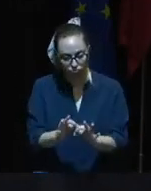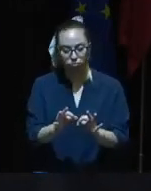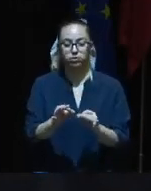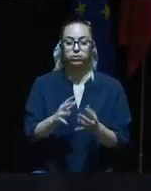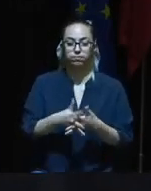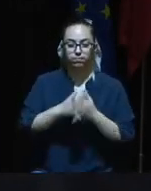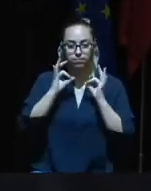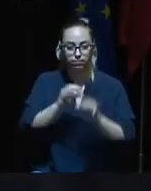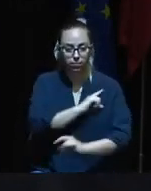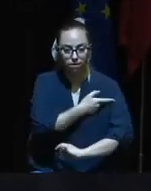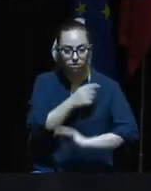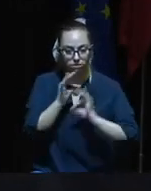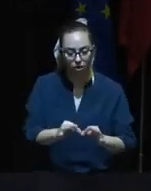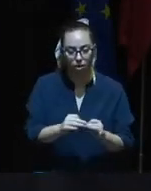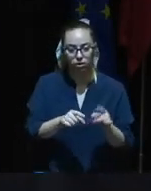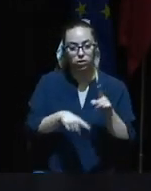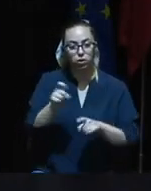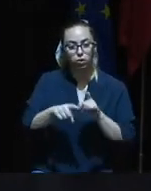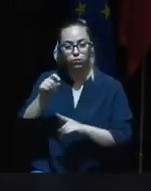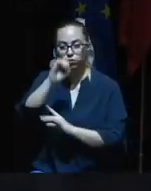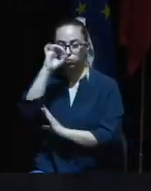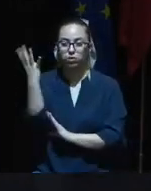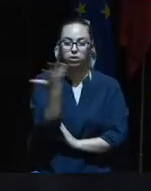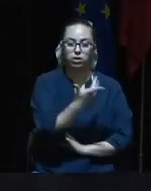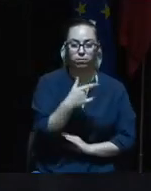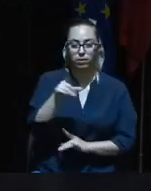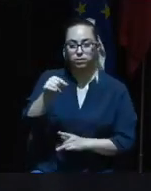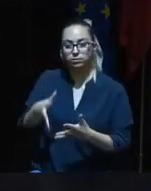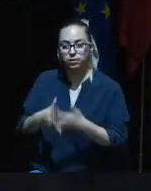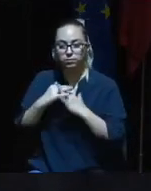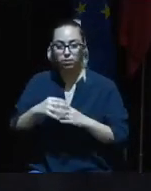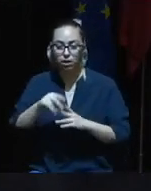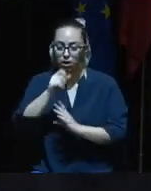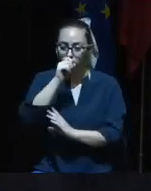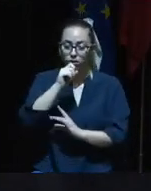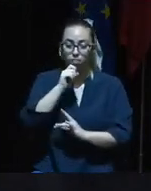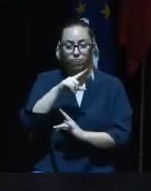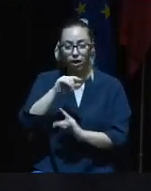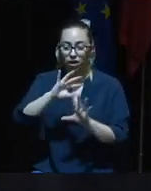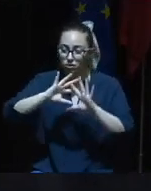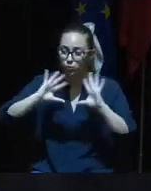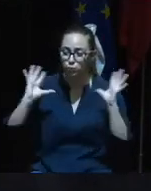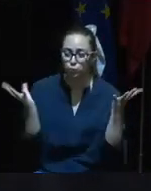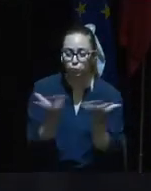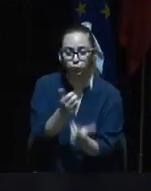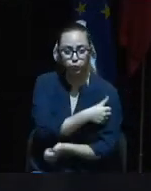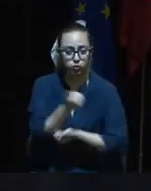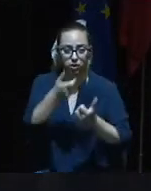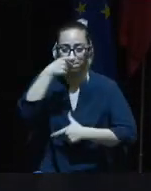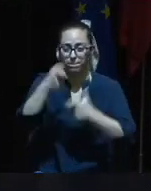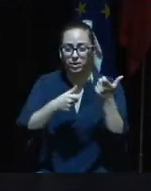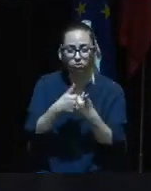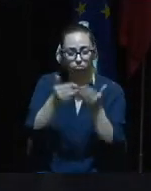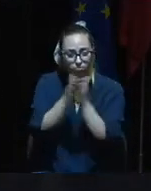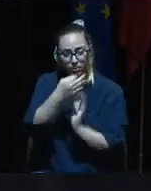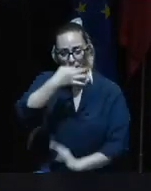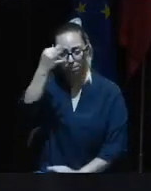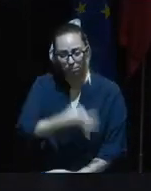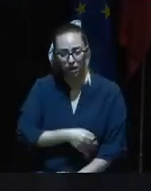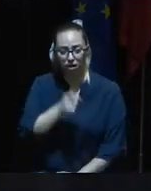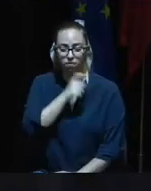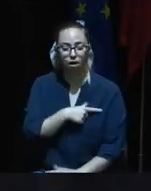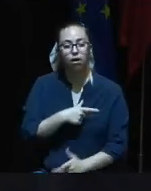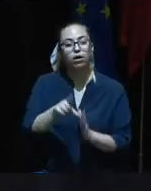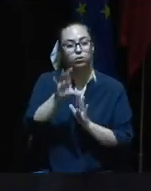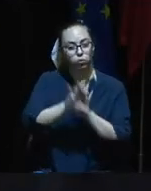ruins climáticos diversificam os locais que servem de Refúgio de forma a cobrir toda a cidade a servir toda a população que garantam as condições